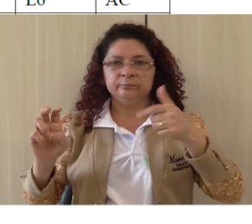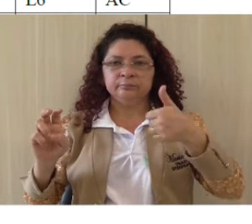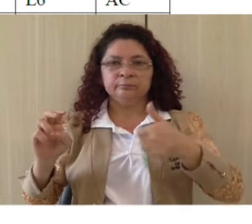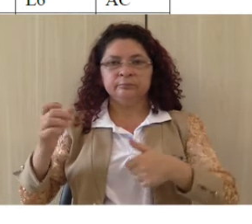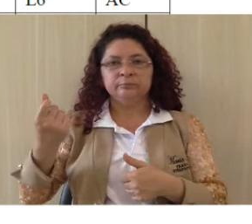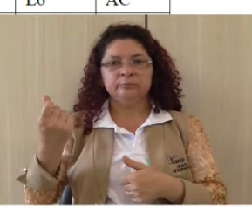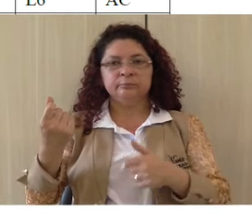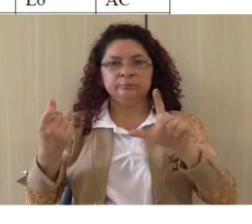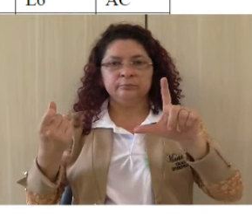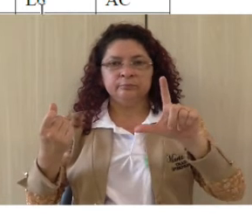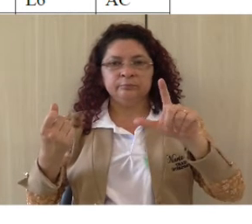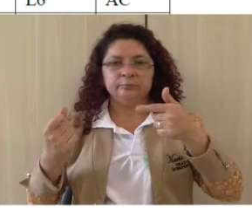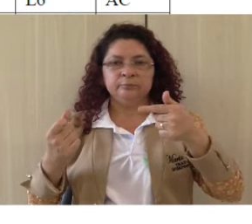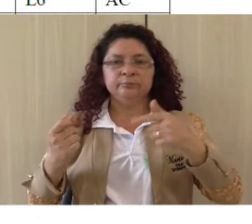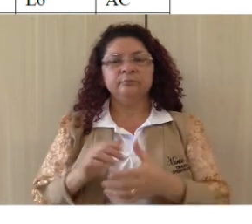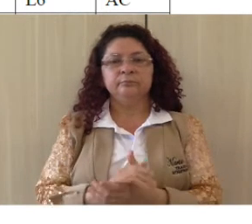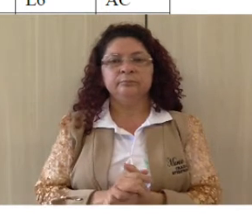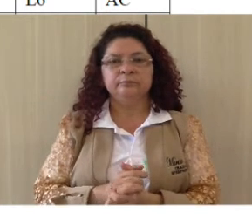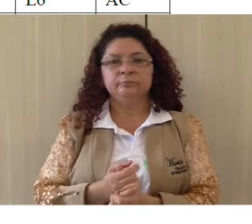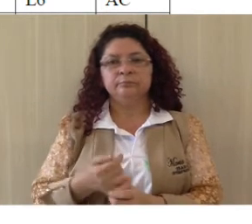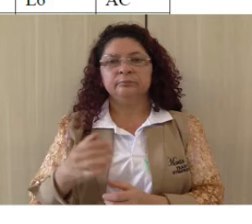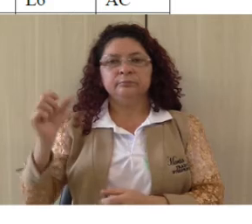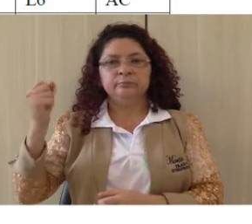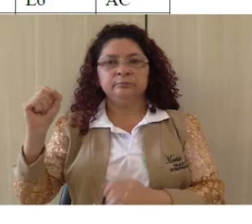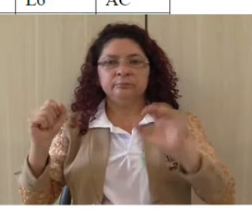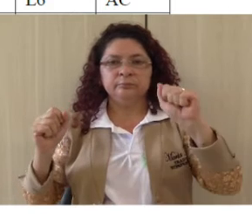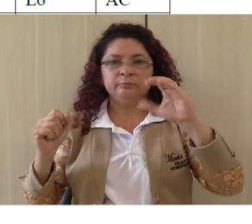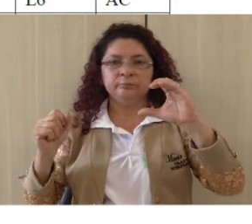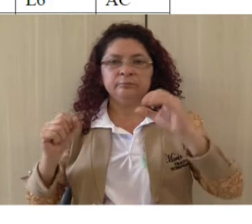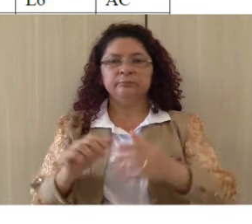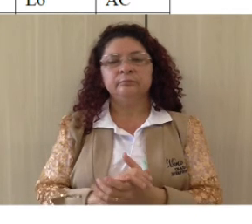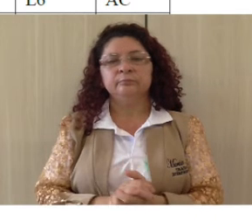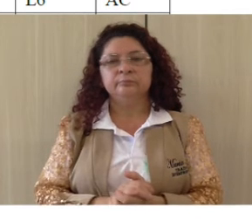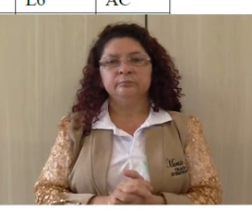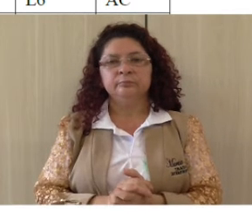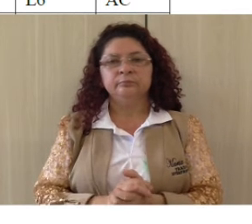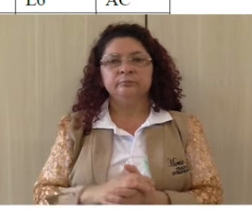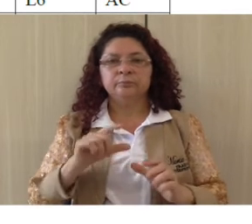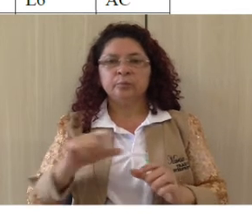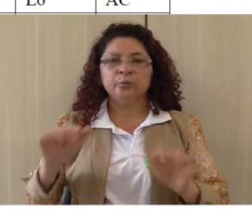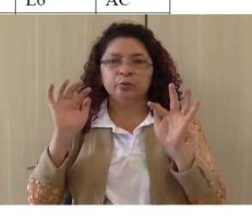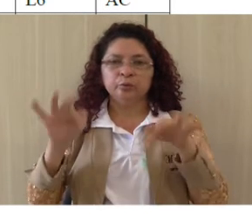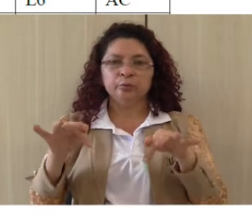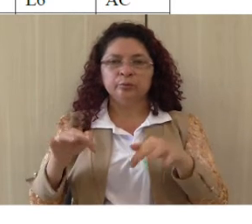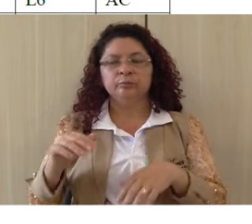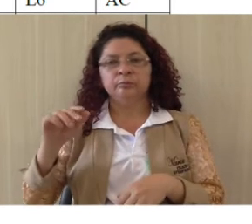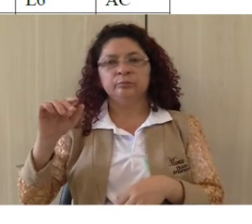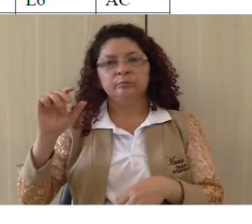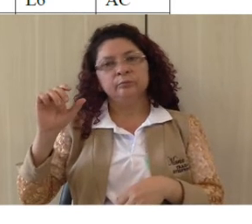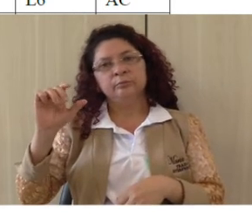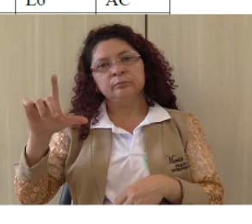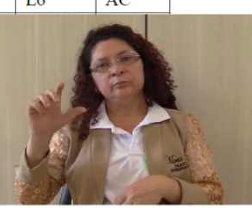sexto L6, sétimo L2, oitavo AC. Última linha da primeira coluna,